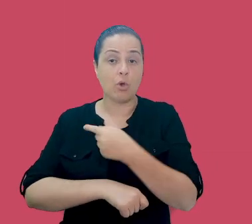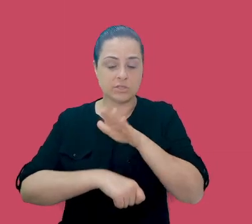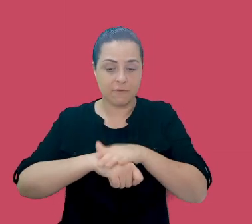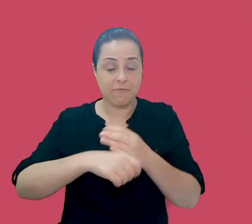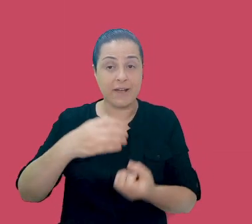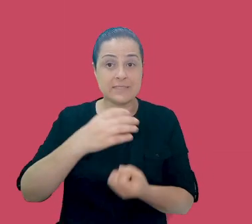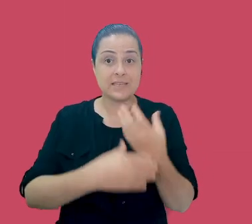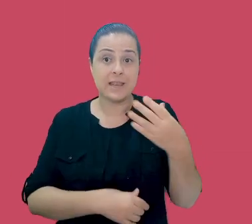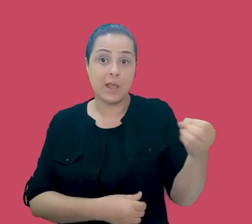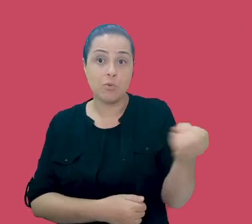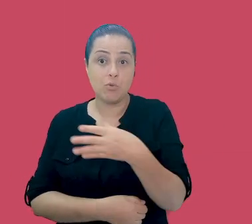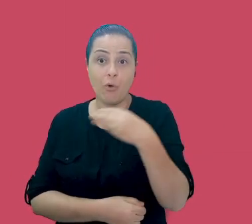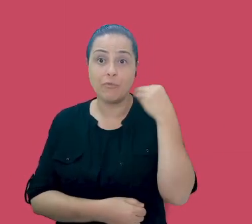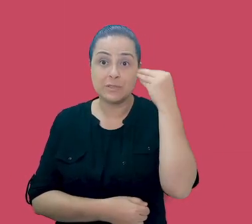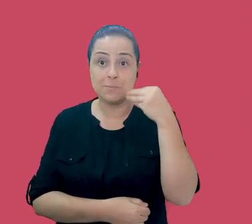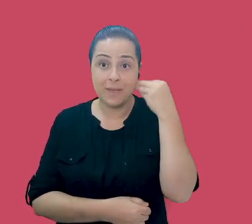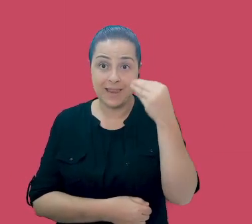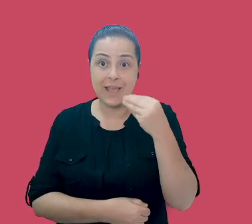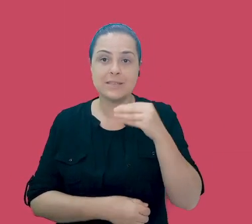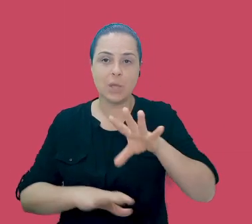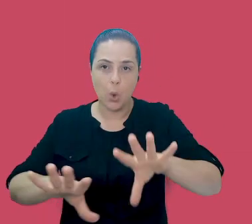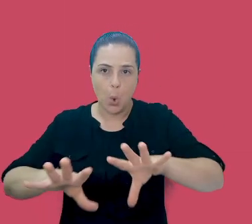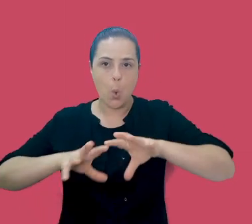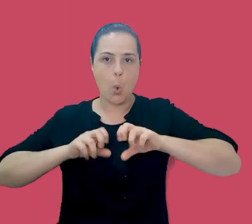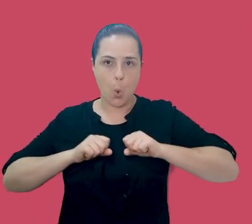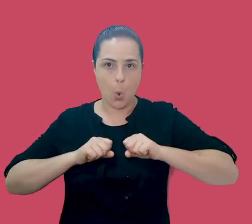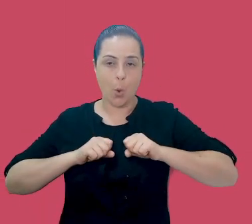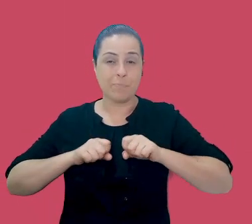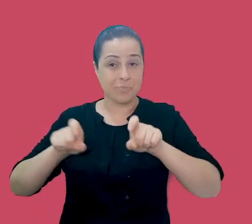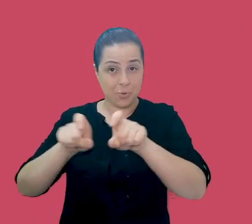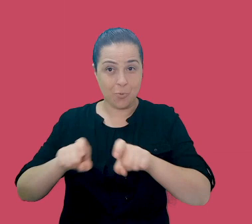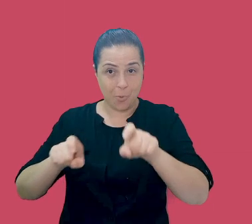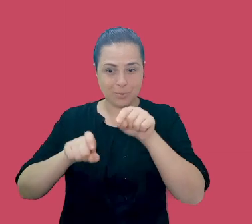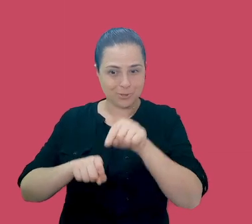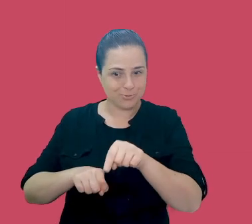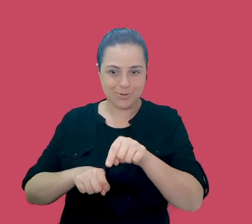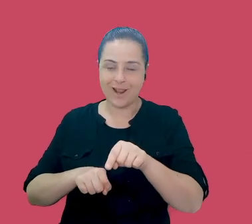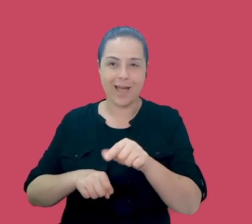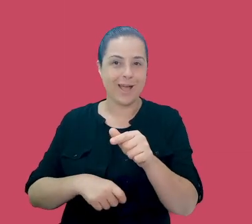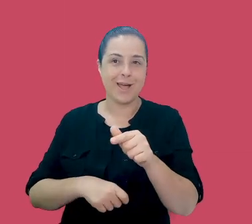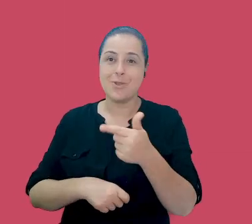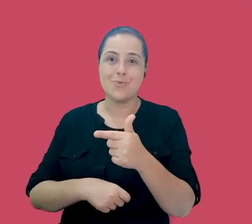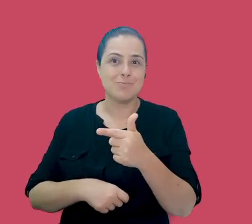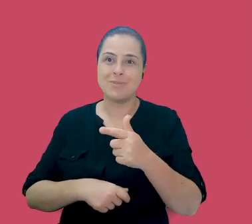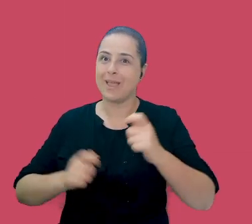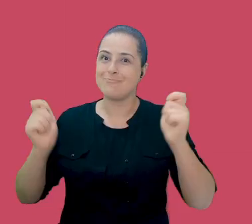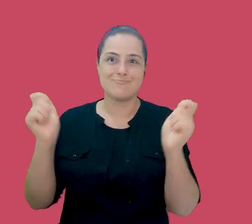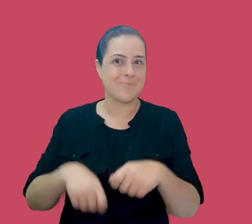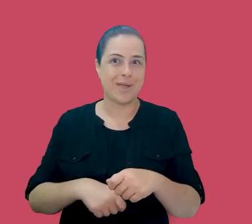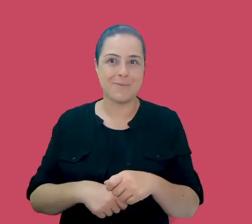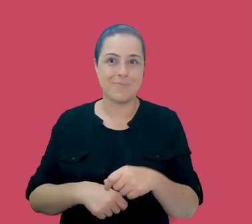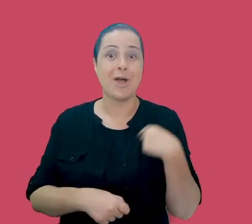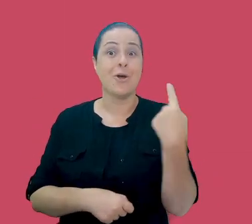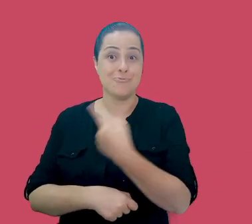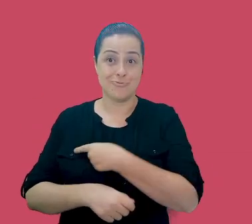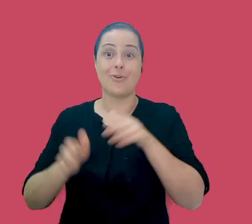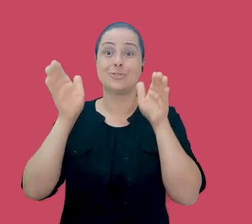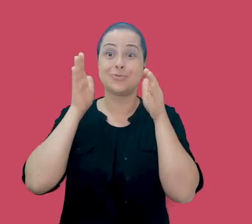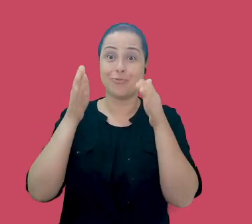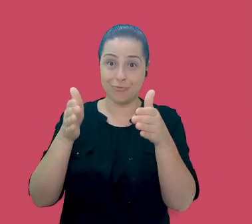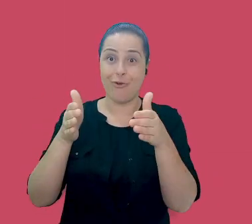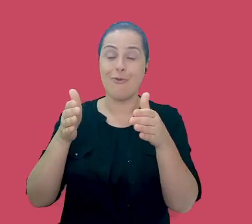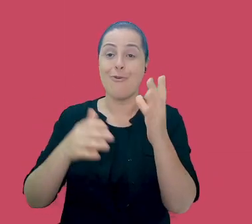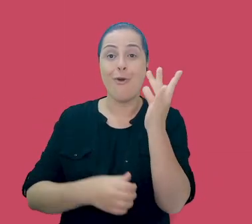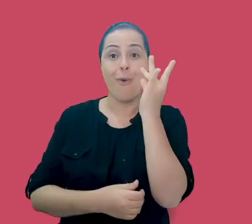coisas que o ChatGPT não vai fazer, nenhuma AI vai fazer por enquanto, é criar novas experiências. Eu acho que esse tem que ser o foco, né?